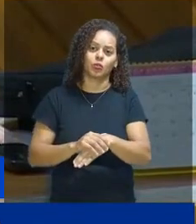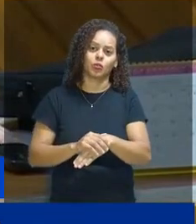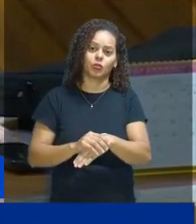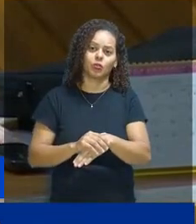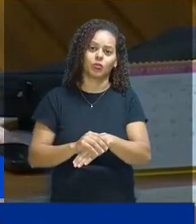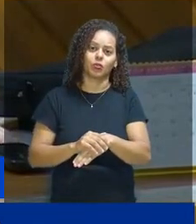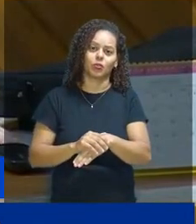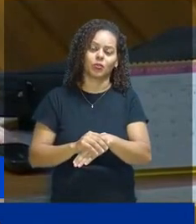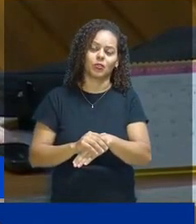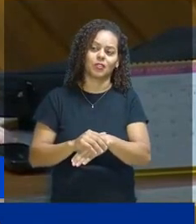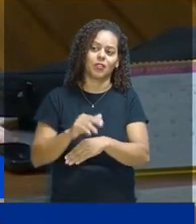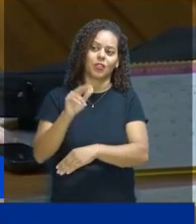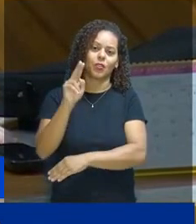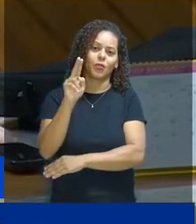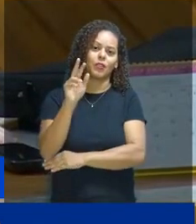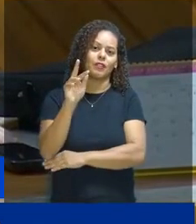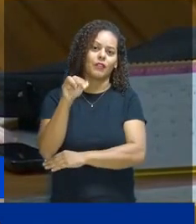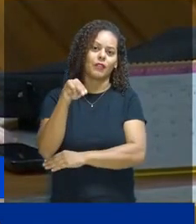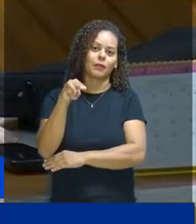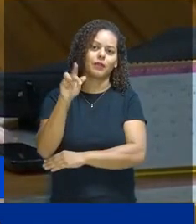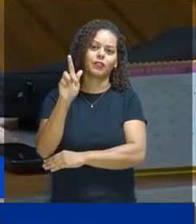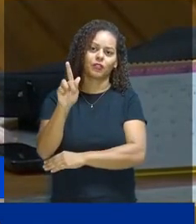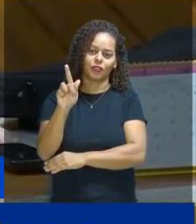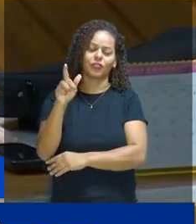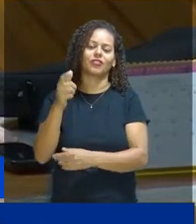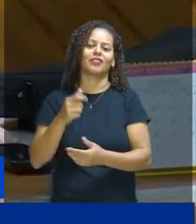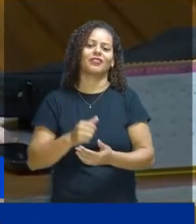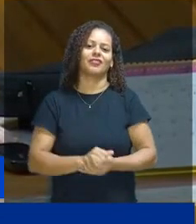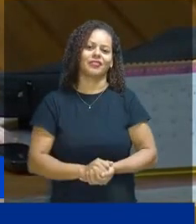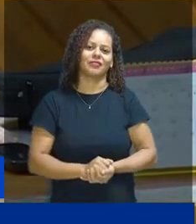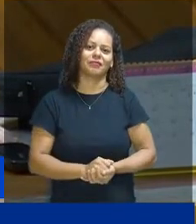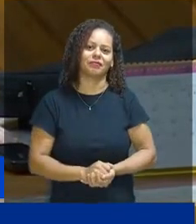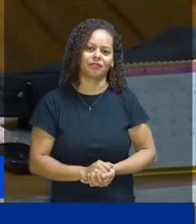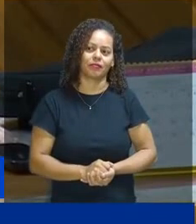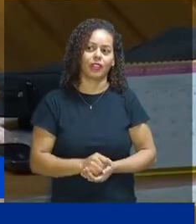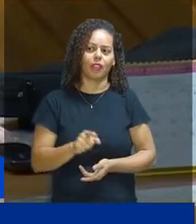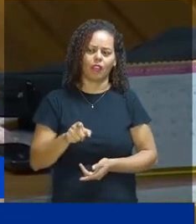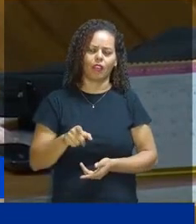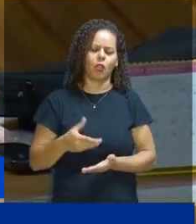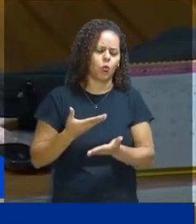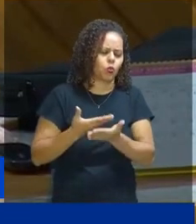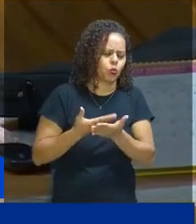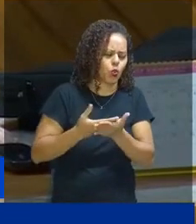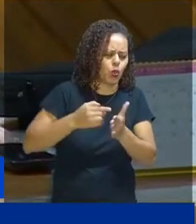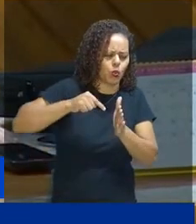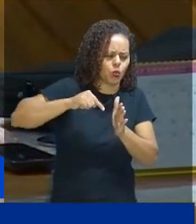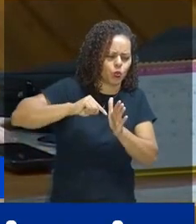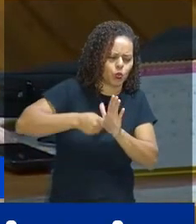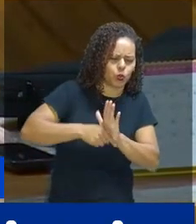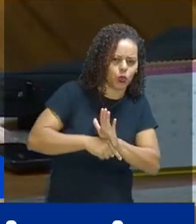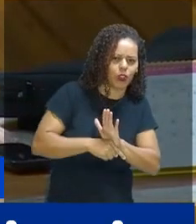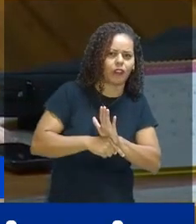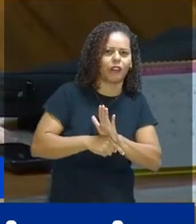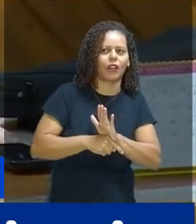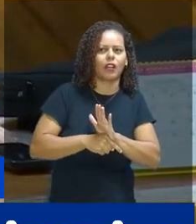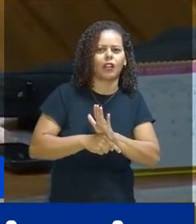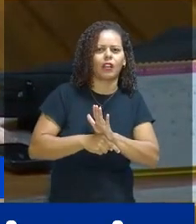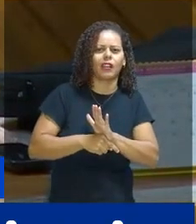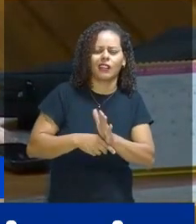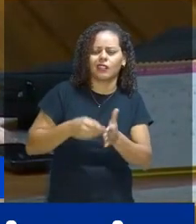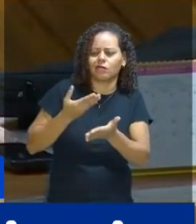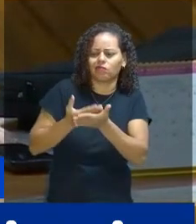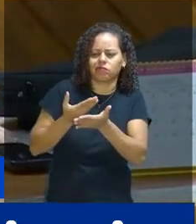de Minas Gerais, é um estudioso, um colega que está permanentemente procurando aperfeiçoar